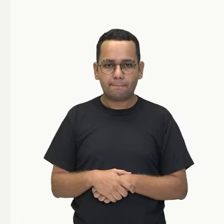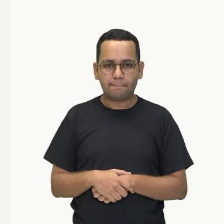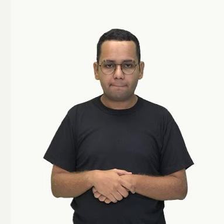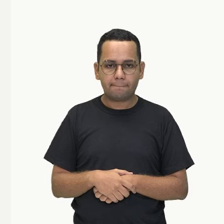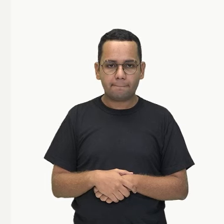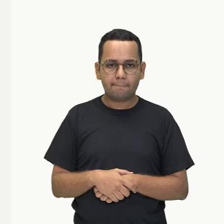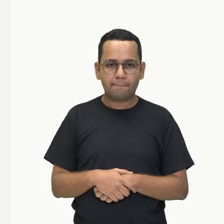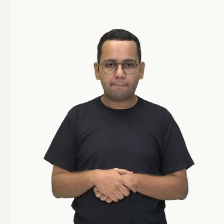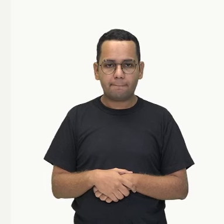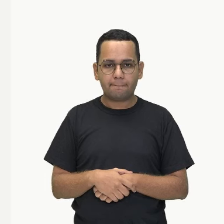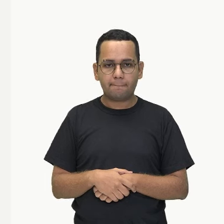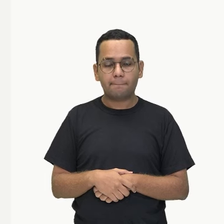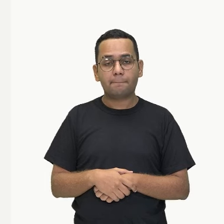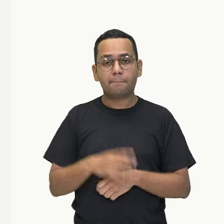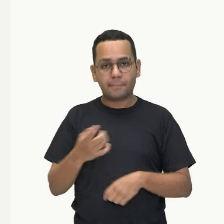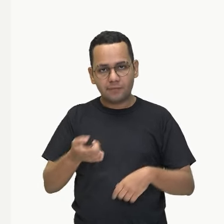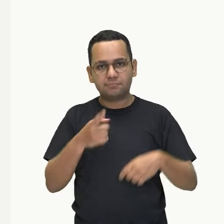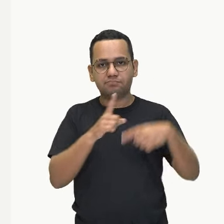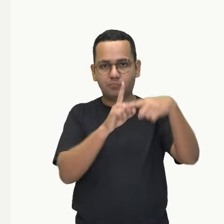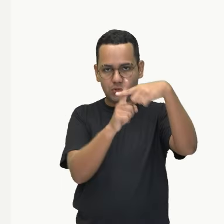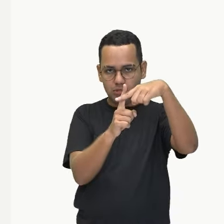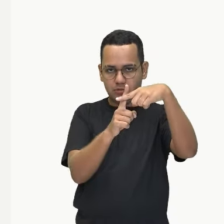positivo, vira negativo.